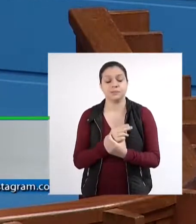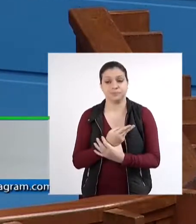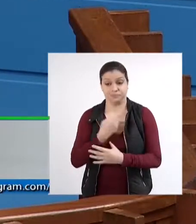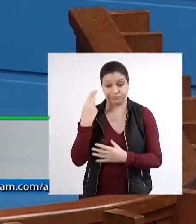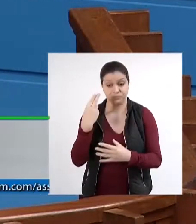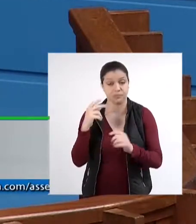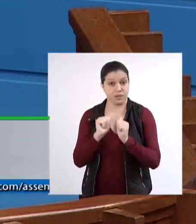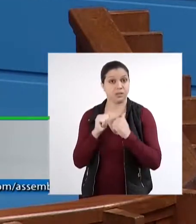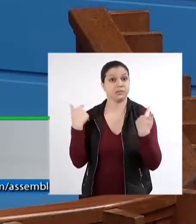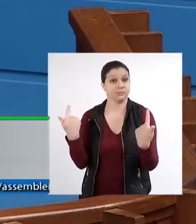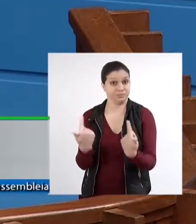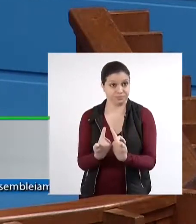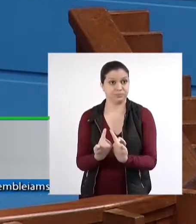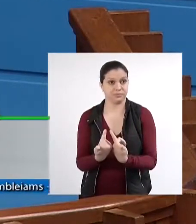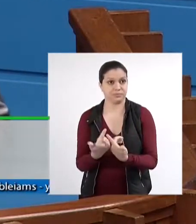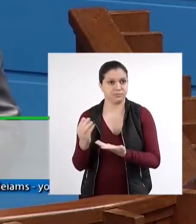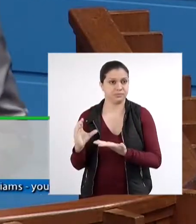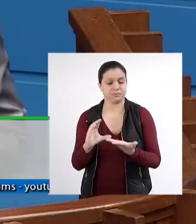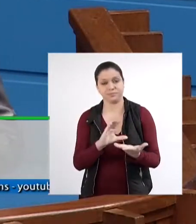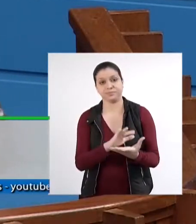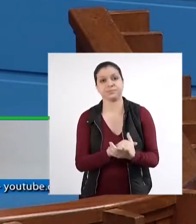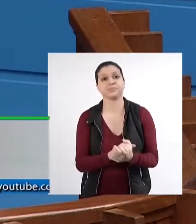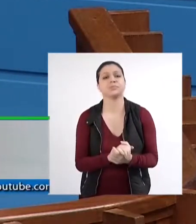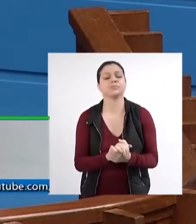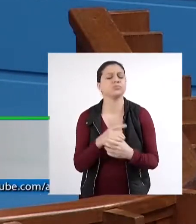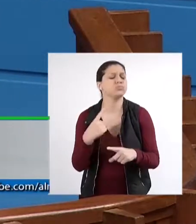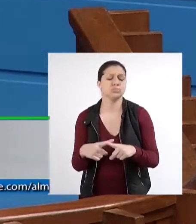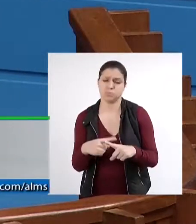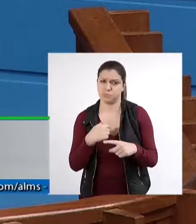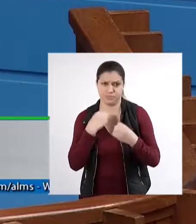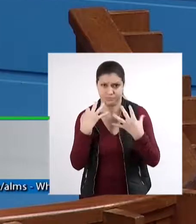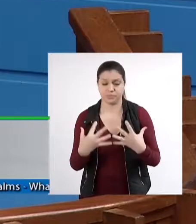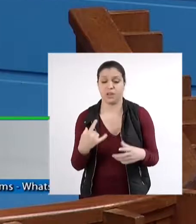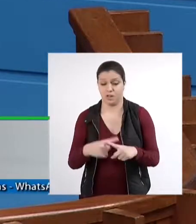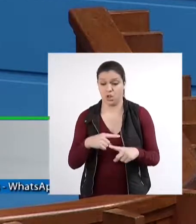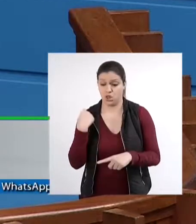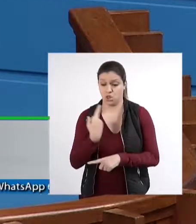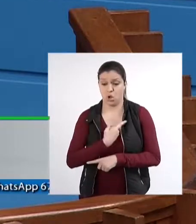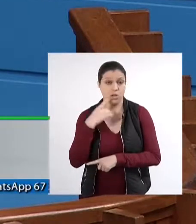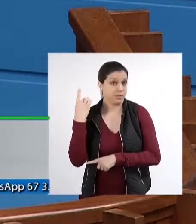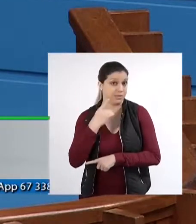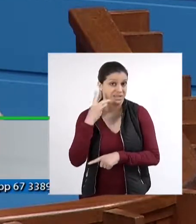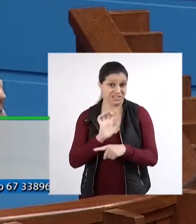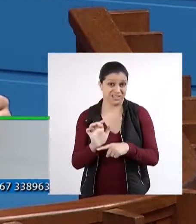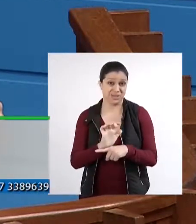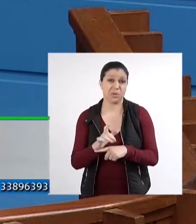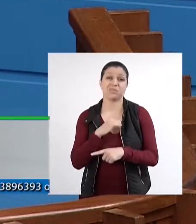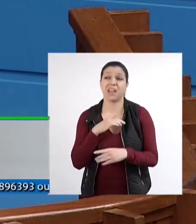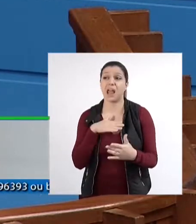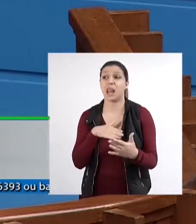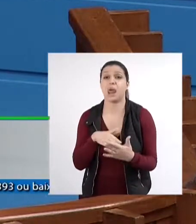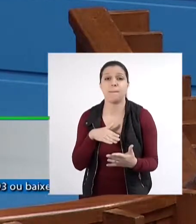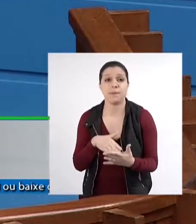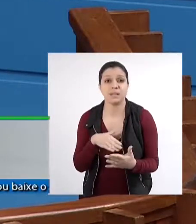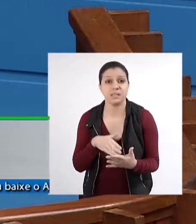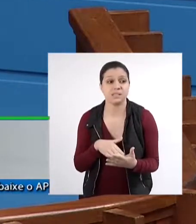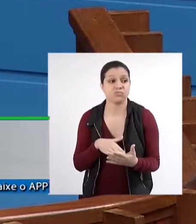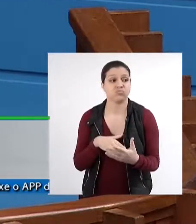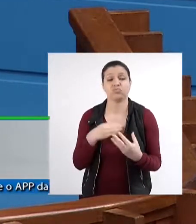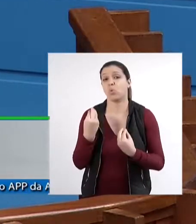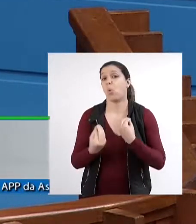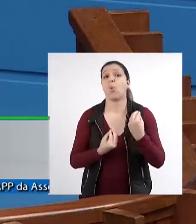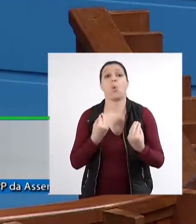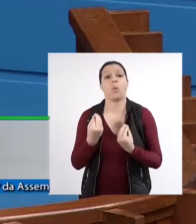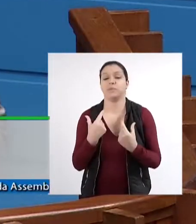Legislativa. Por que eu digo isso? Nós, deputados estaduais, temos muitas limitações em relação à nossa